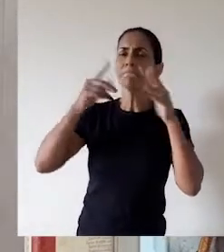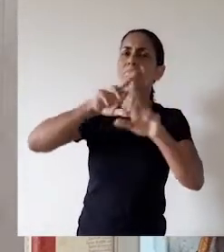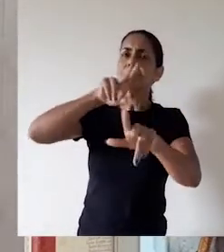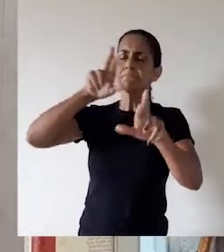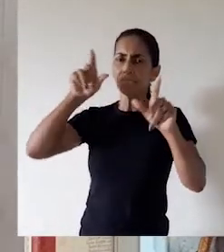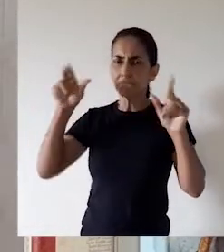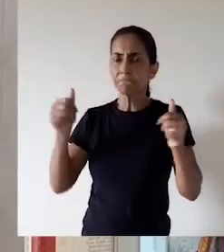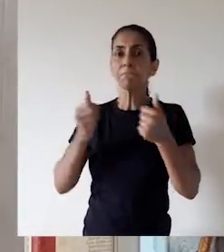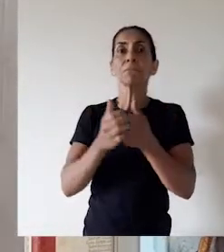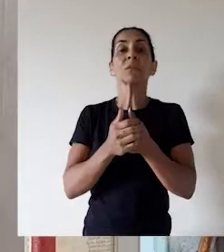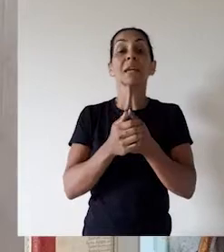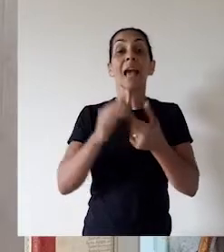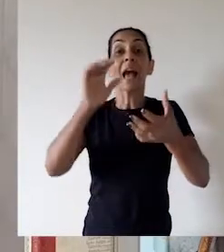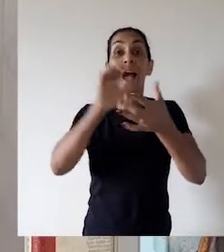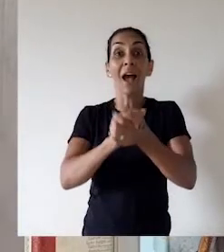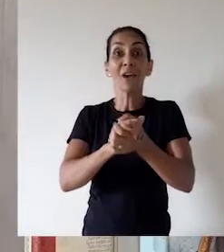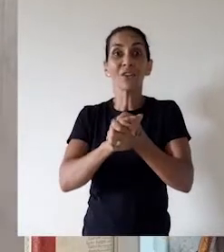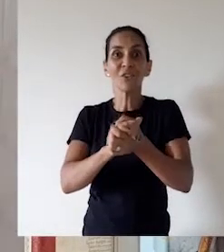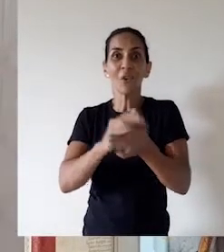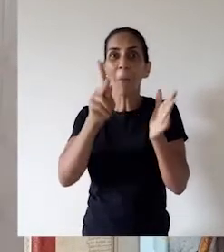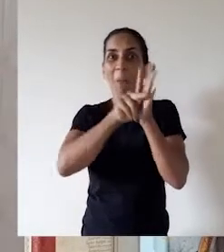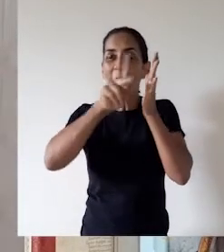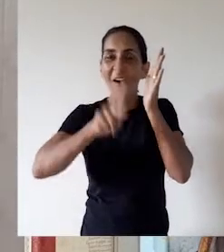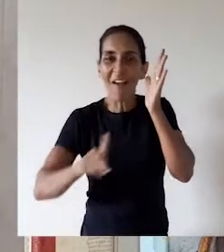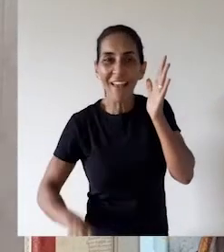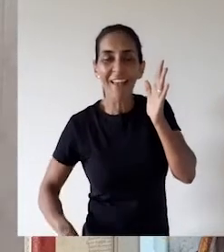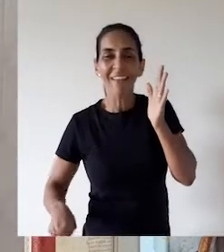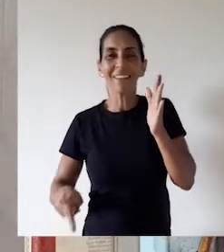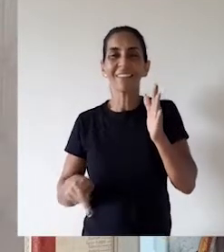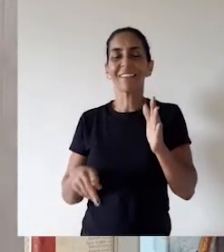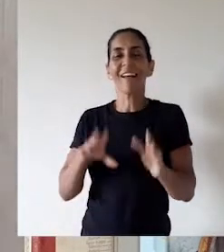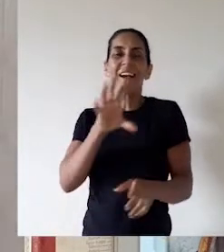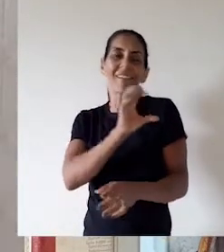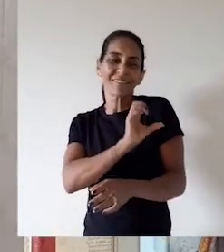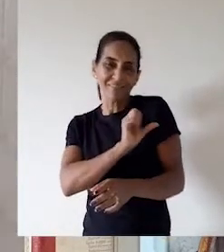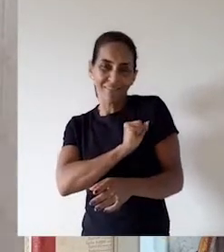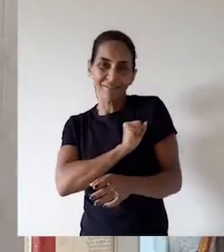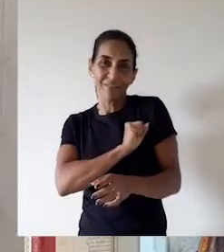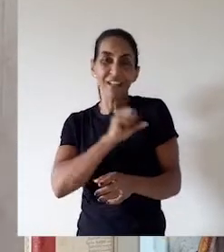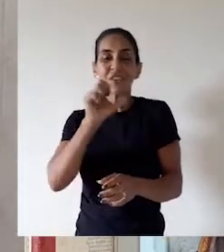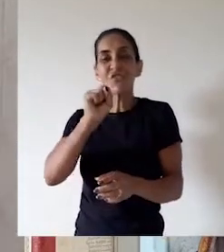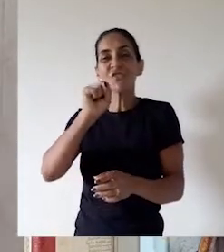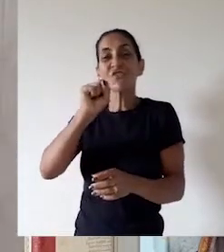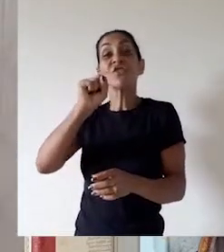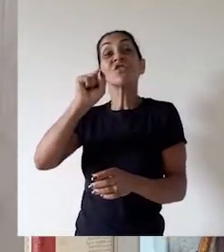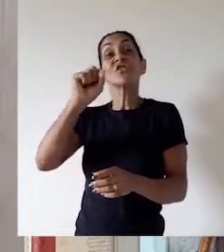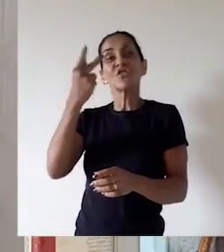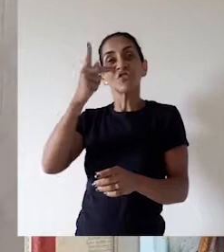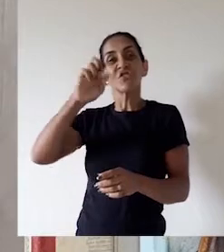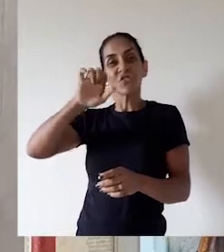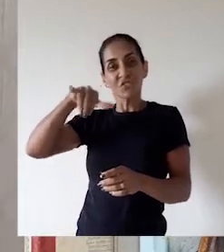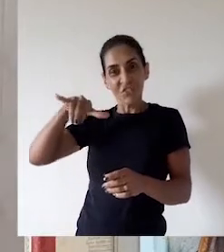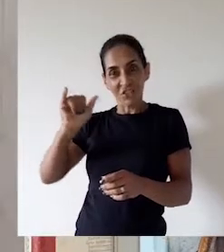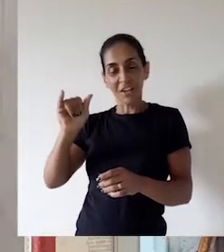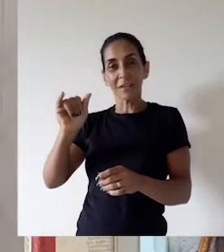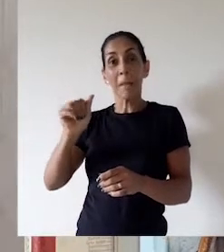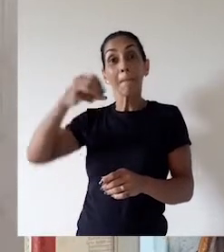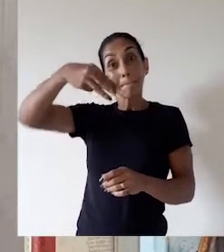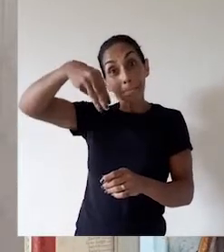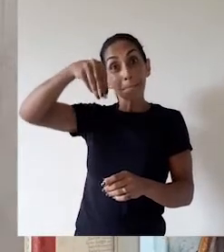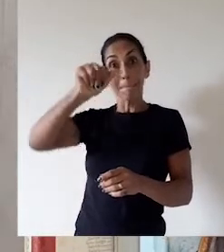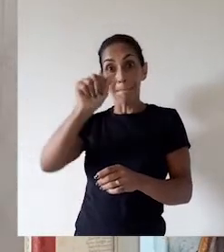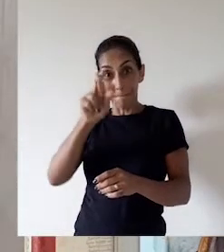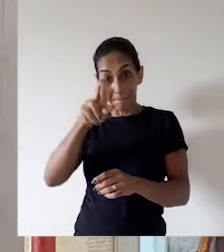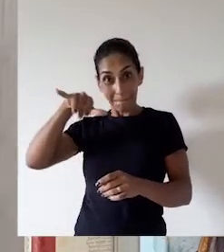viagem. Ela muito cedo se casou com o poeta romântico e filósofo Percy Shelley e adotou o sobrenome Shelley, passando assim a ser conhecida